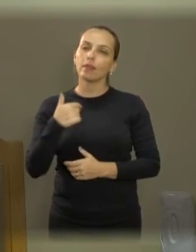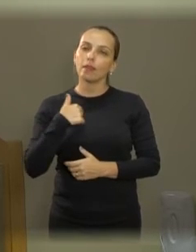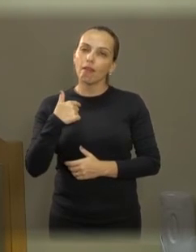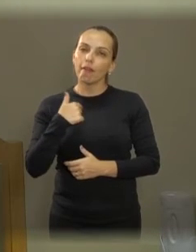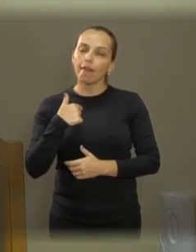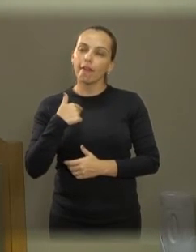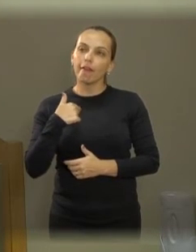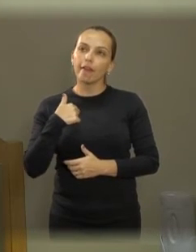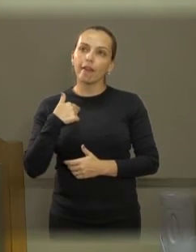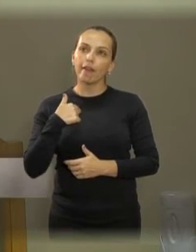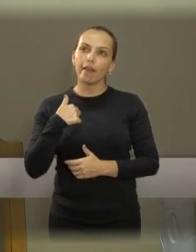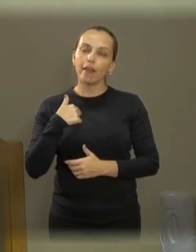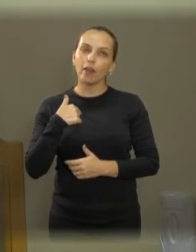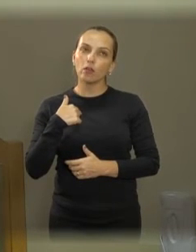né, desde que eu recebi a